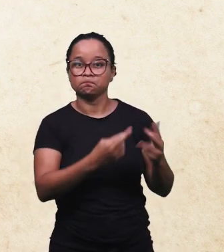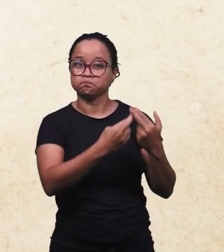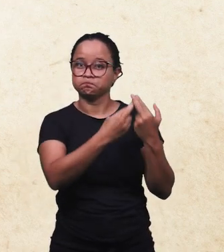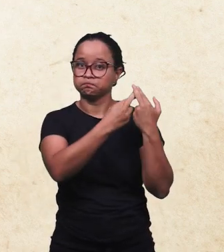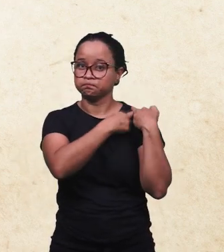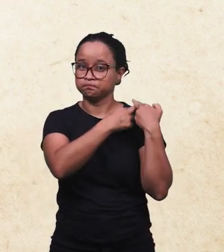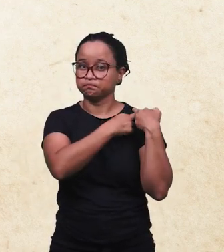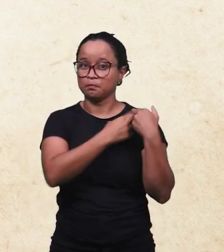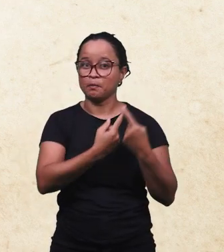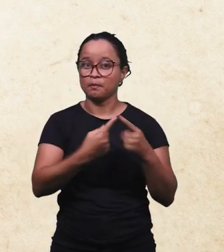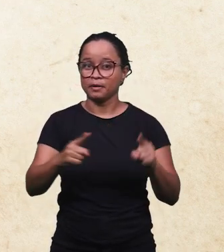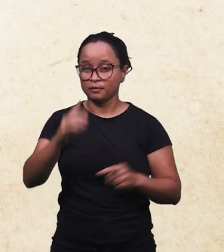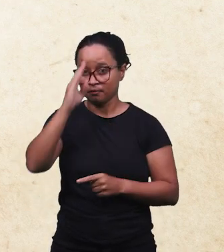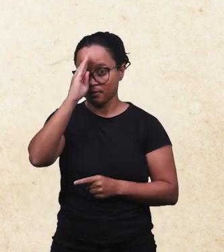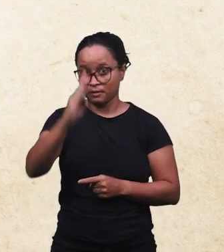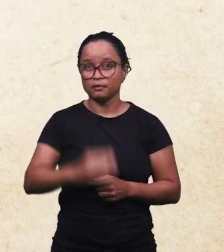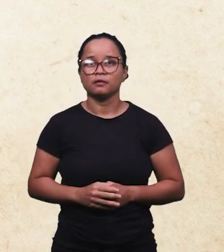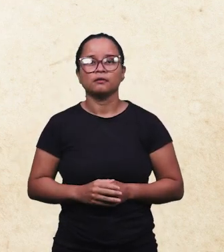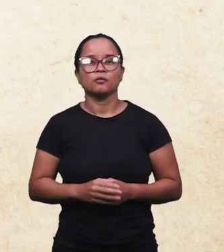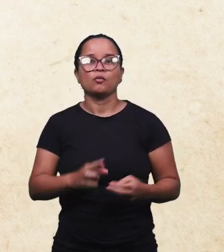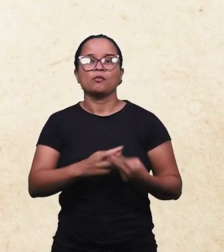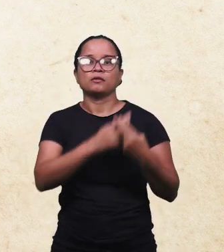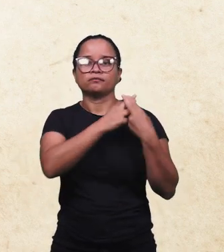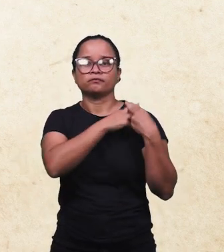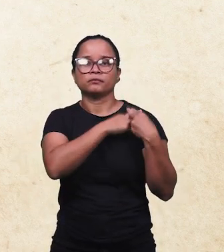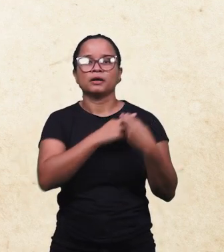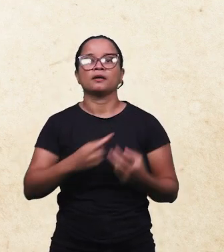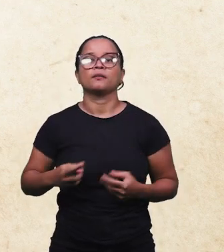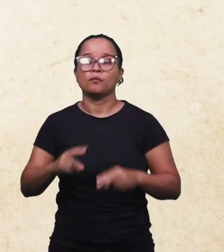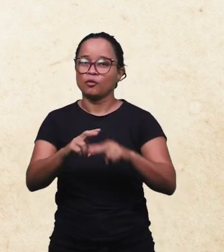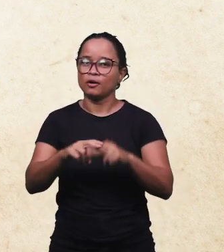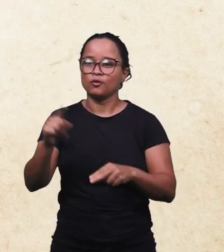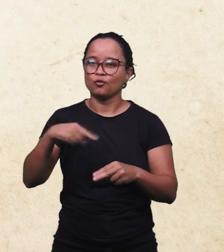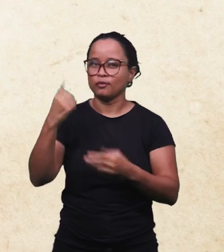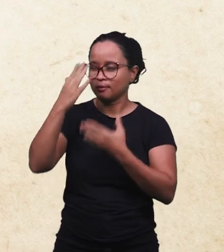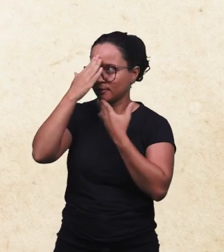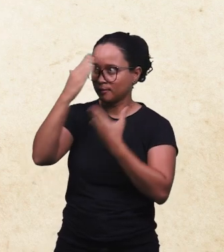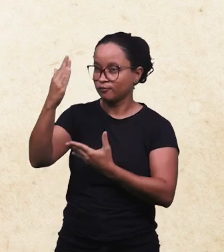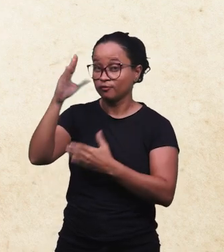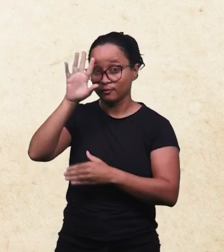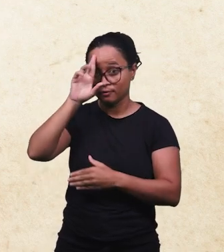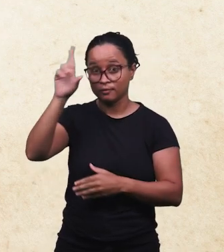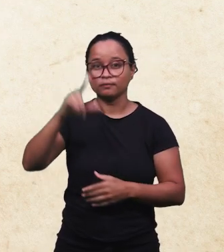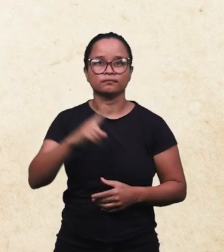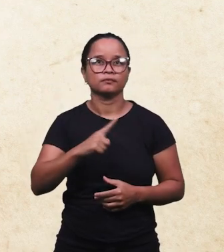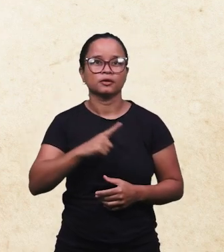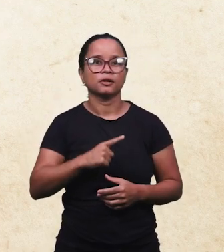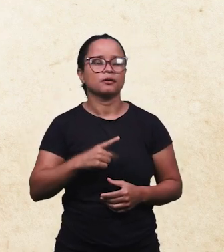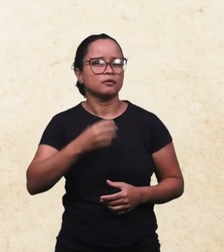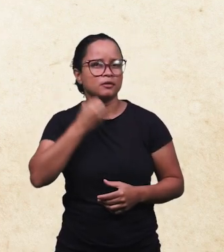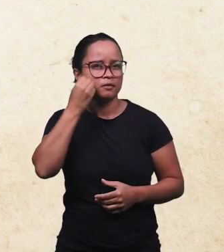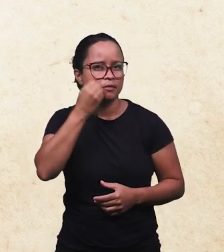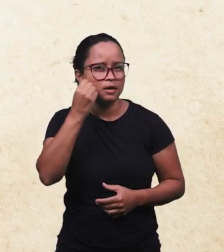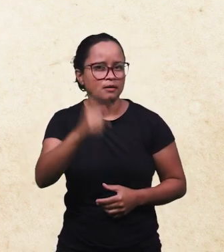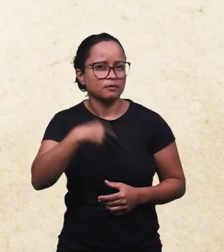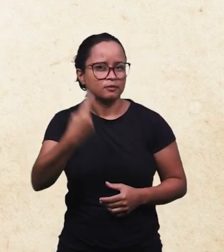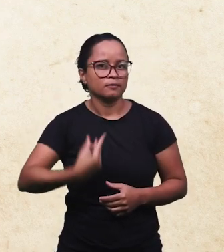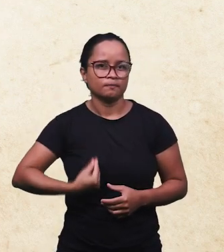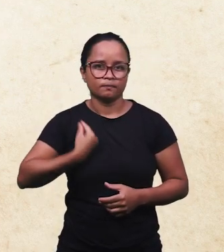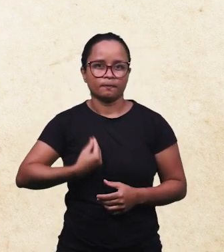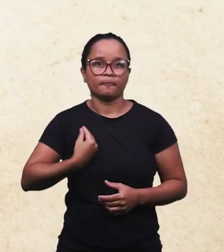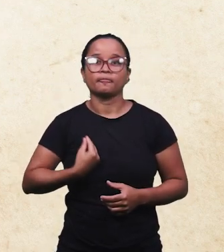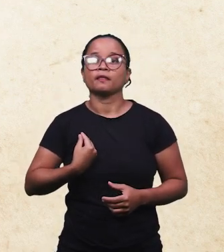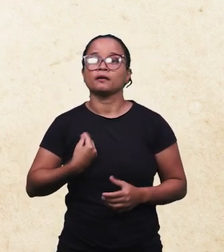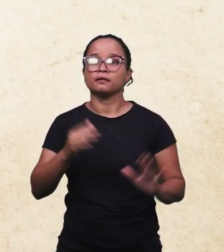como responsabilidade, mas principalmente como uma missão. Por isso somos tão gratos ao Senhor. Essa é uma breve experiência de tudo que temos